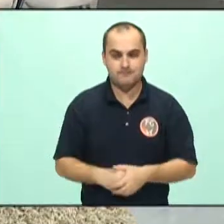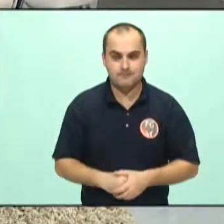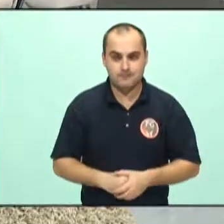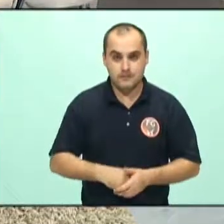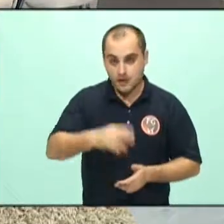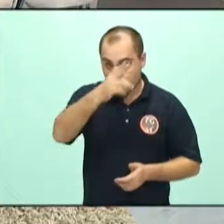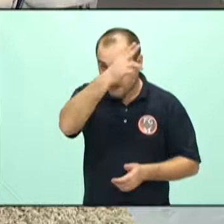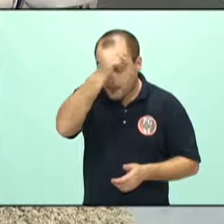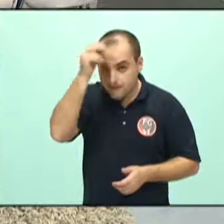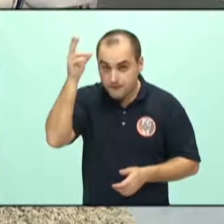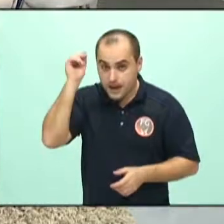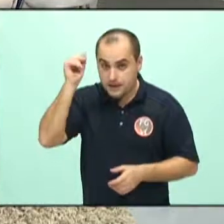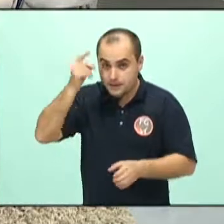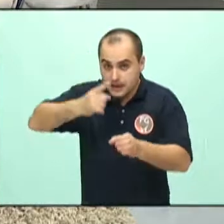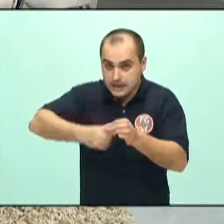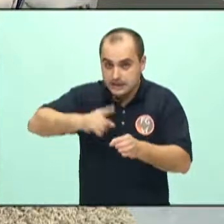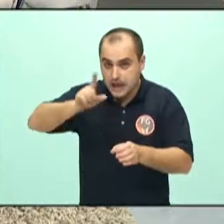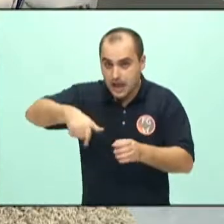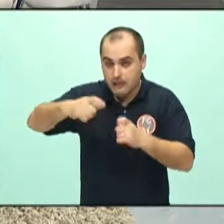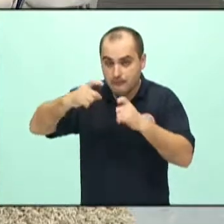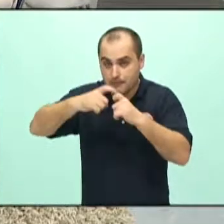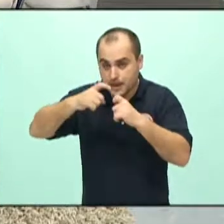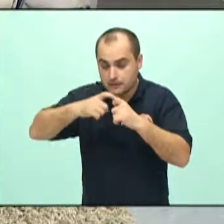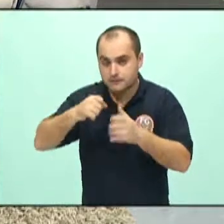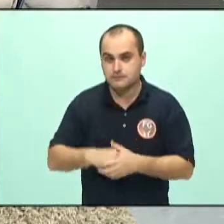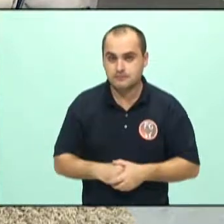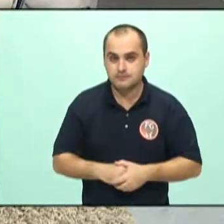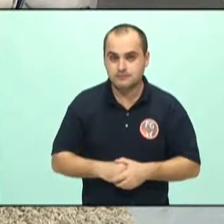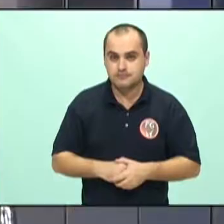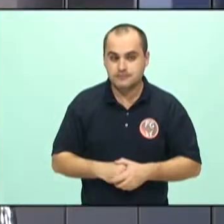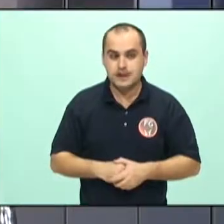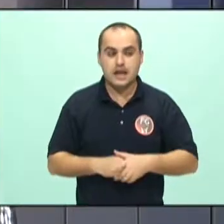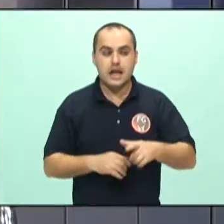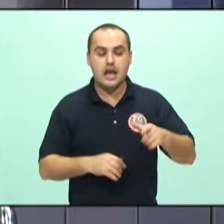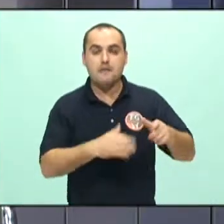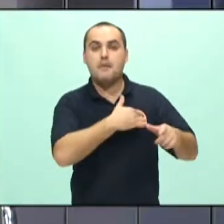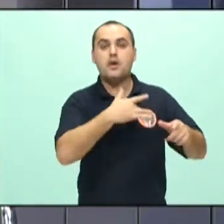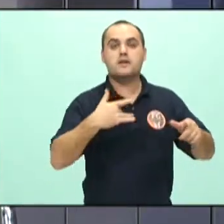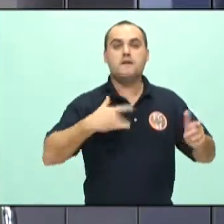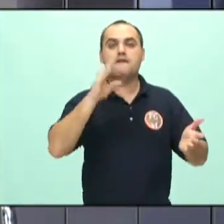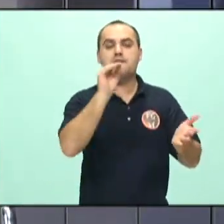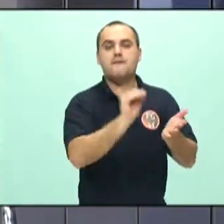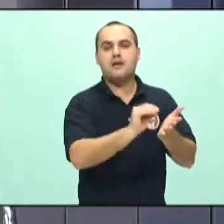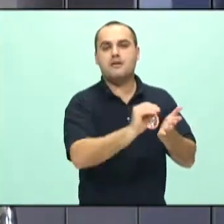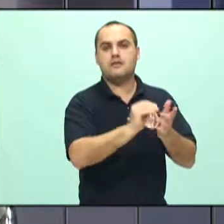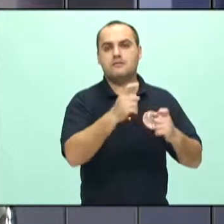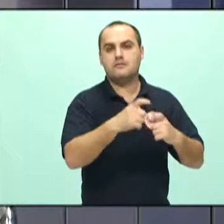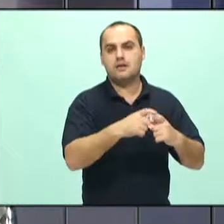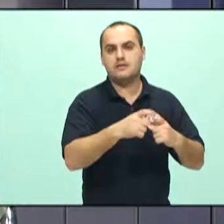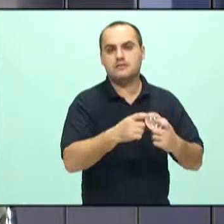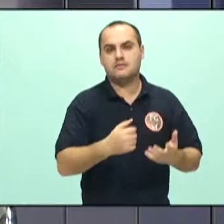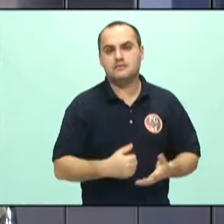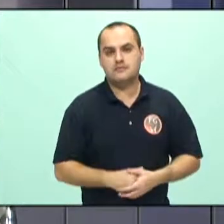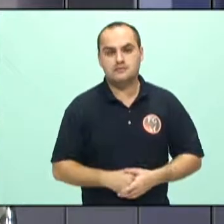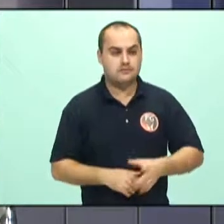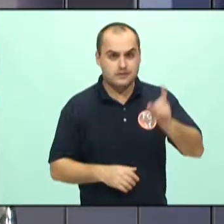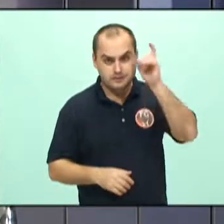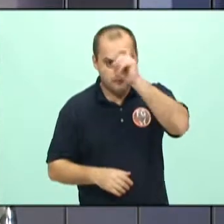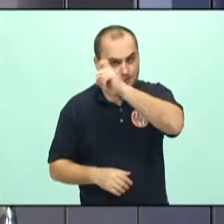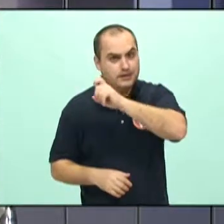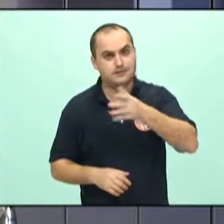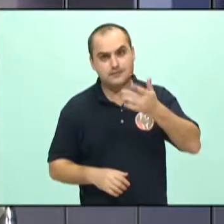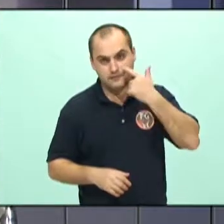médico pediatra, e faltam médicos nos postos de saúde, falta médico na UPA do Cordeiros, no CIS, e dificulta o atendimento da